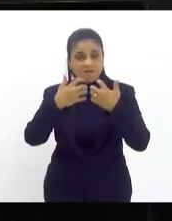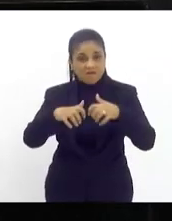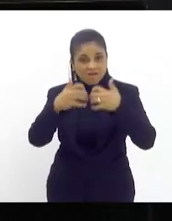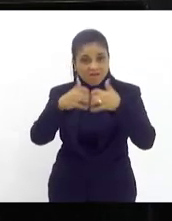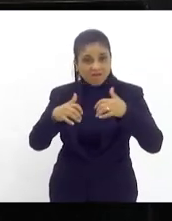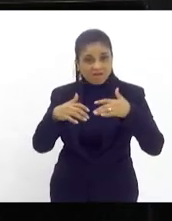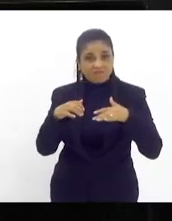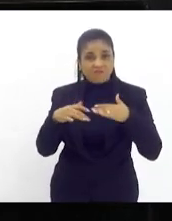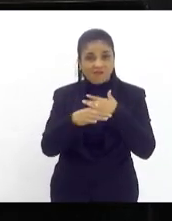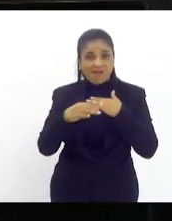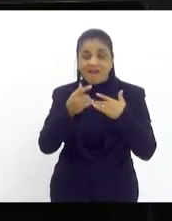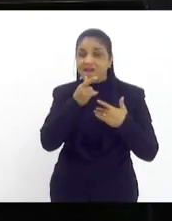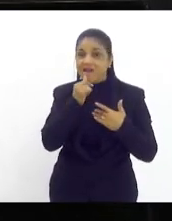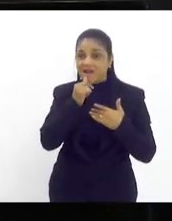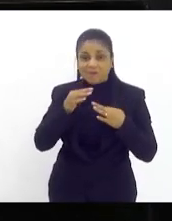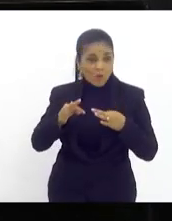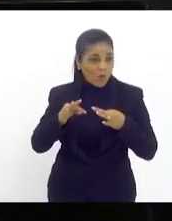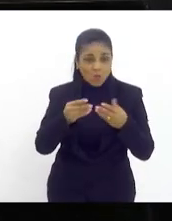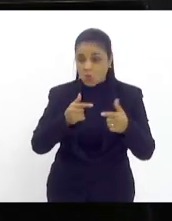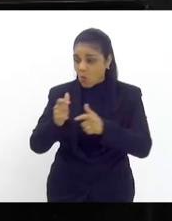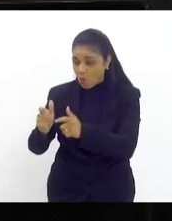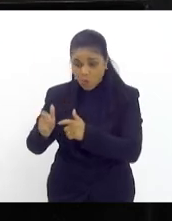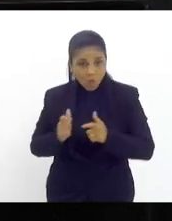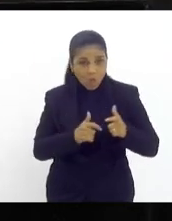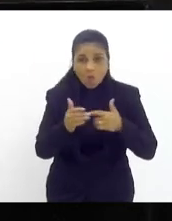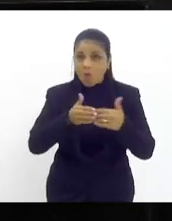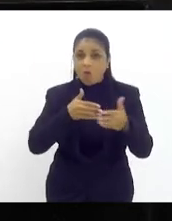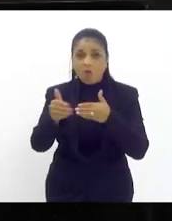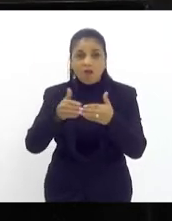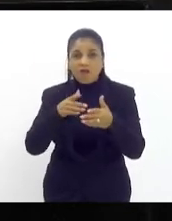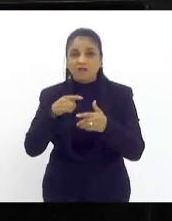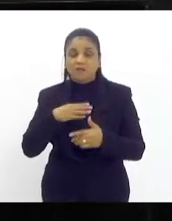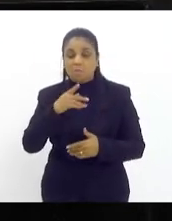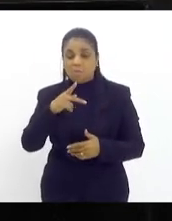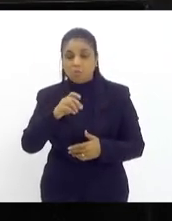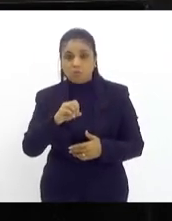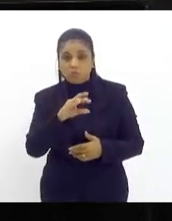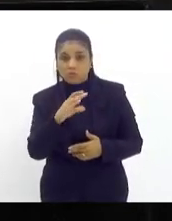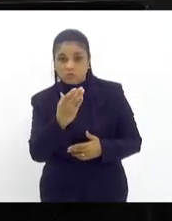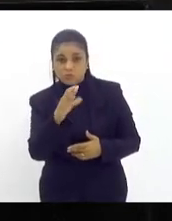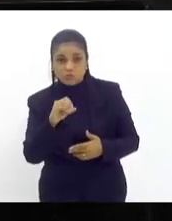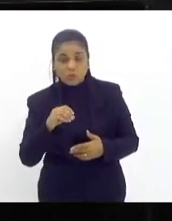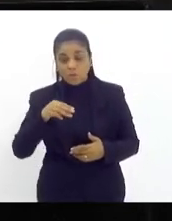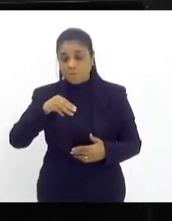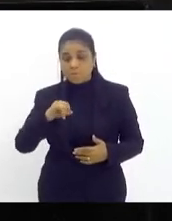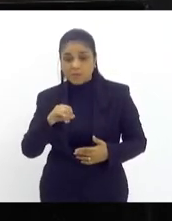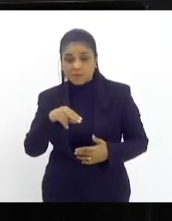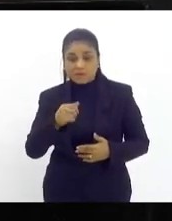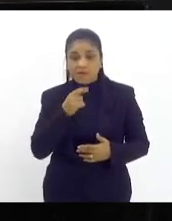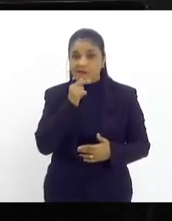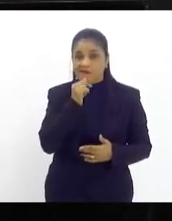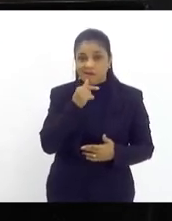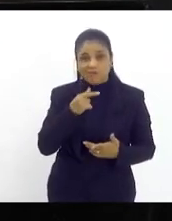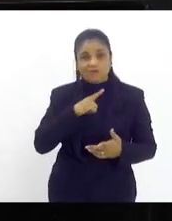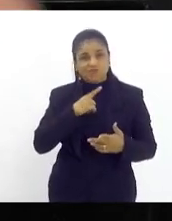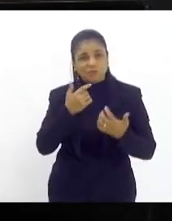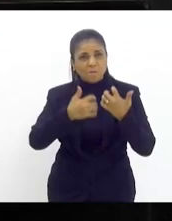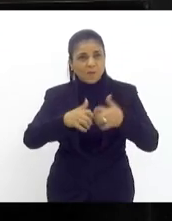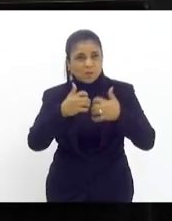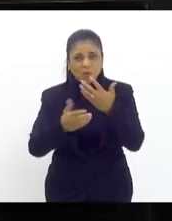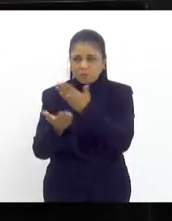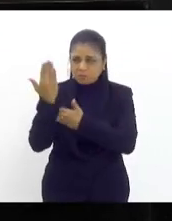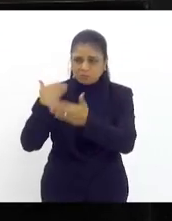qualquer lugar tem poço tem mina tem pena de água e o que fizeram em Petrópolis aos anos atrás